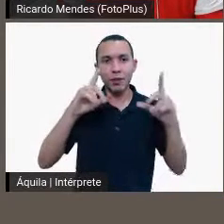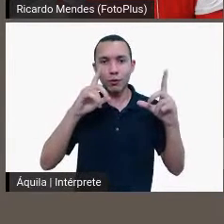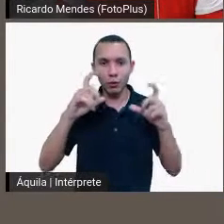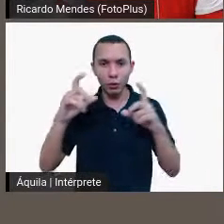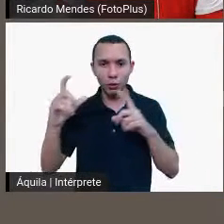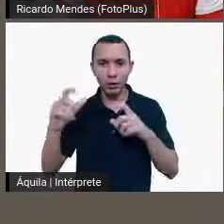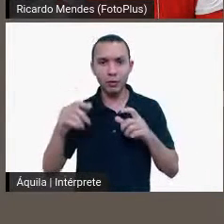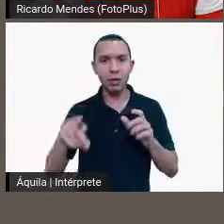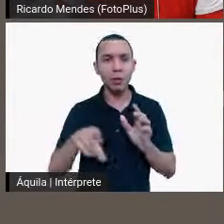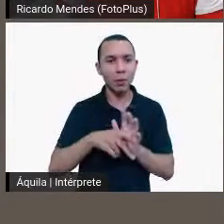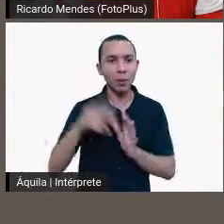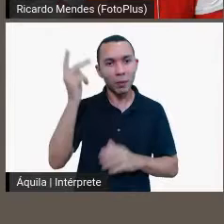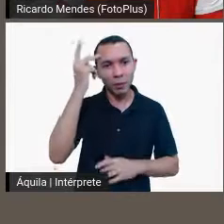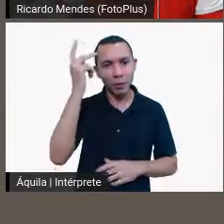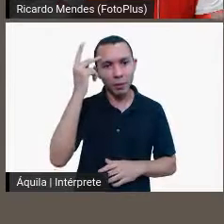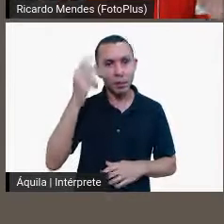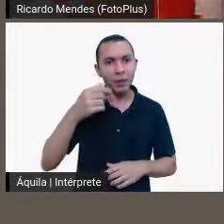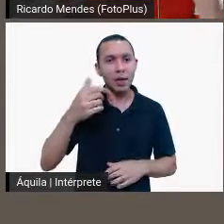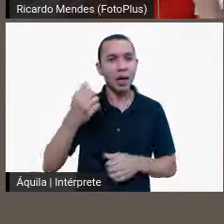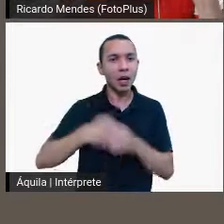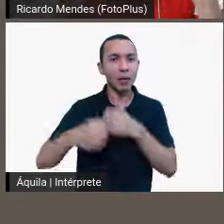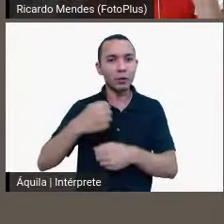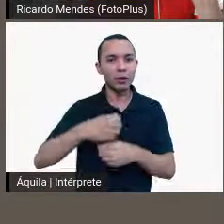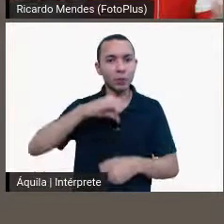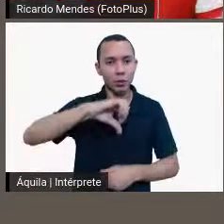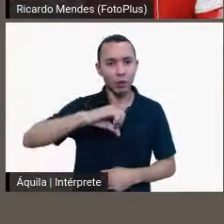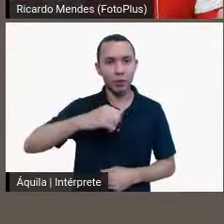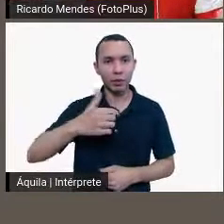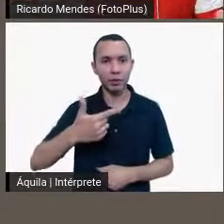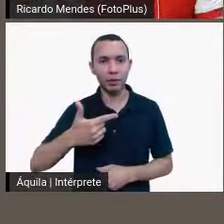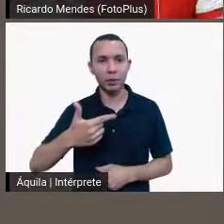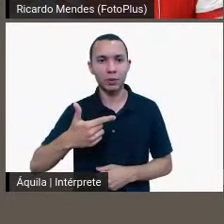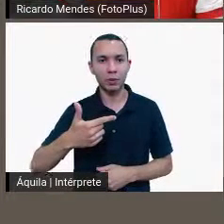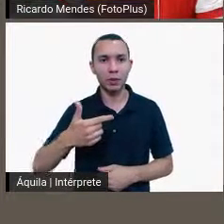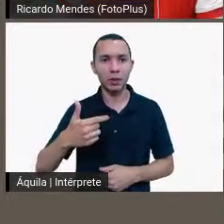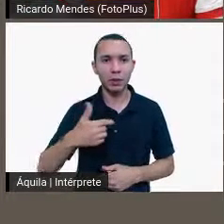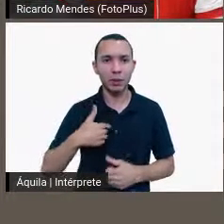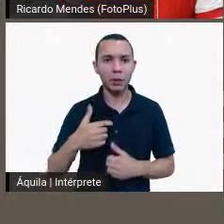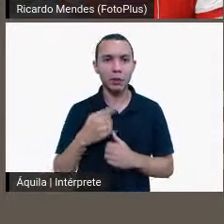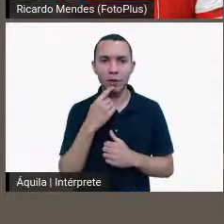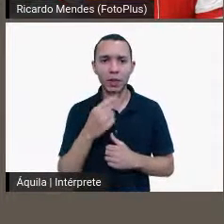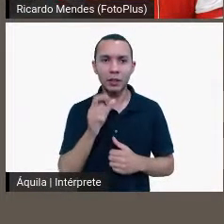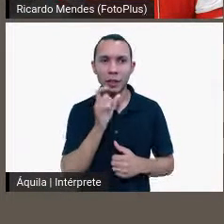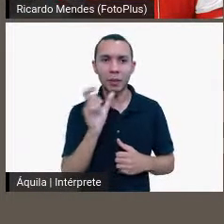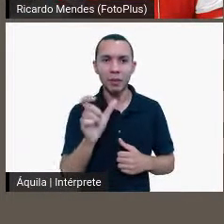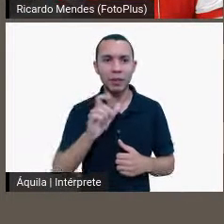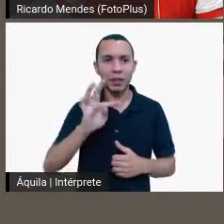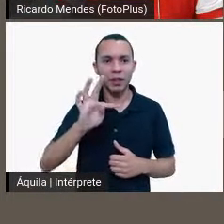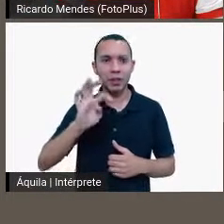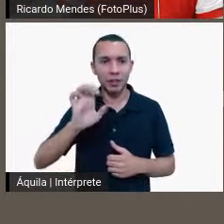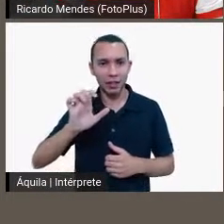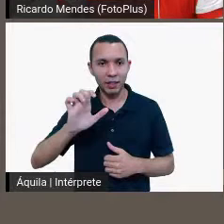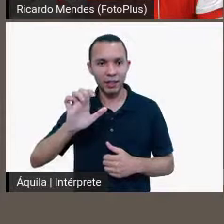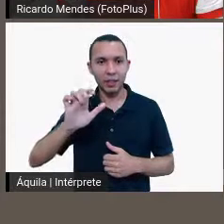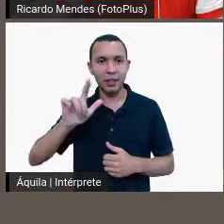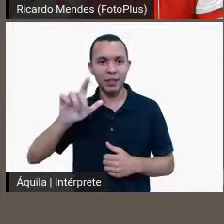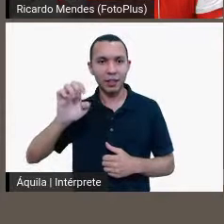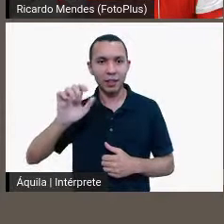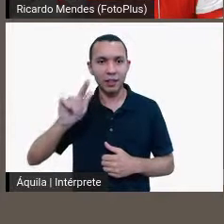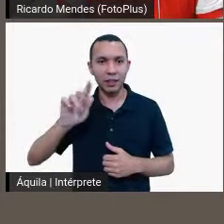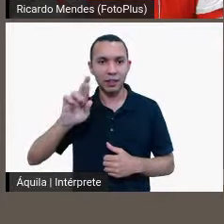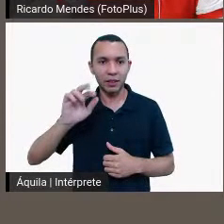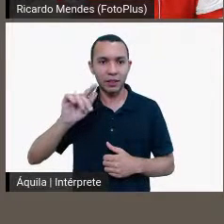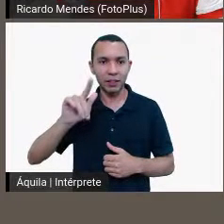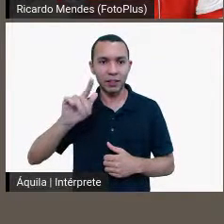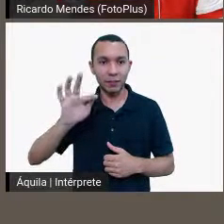Fotografia Paulistana, que de 92, e eu vou ser telegráfico, que é uma palavra ótima, né? Porque telegráfico está ligado à modernidade dos anos do